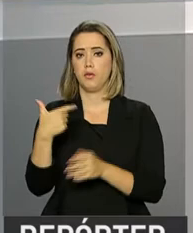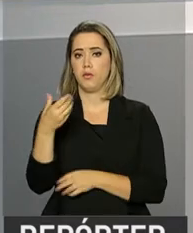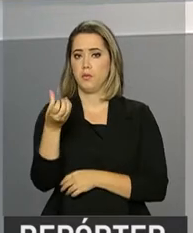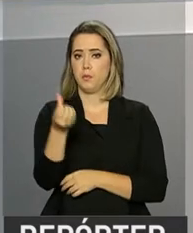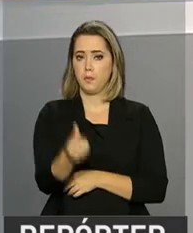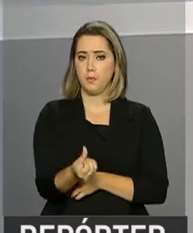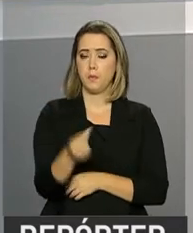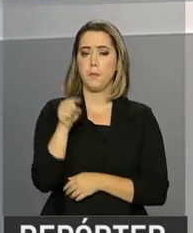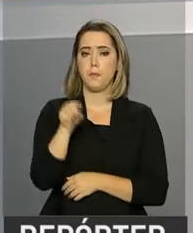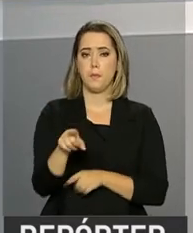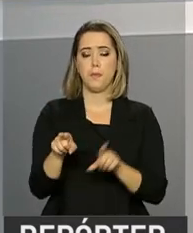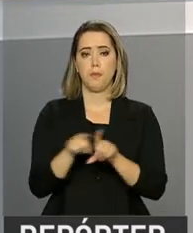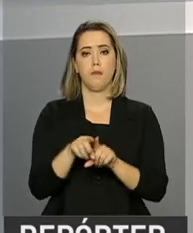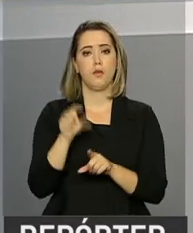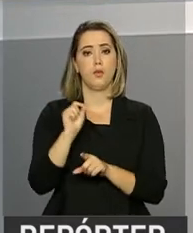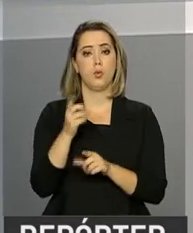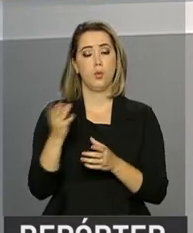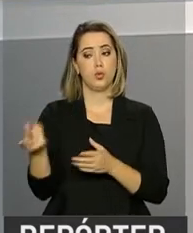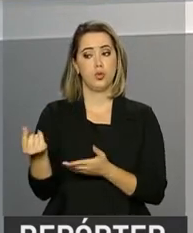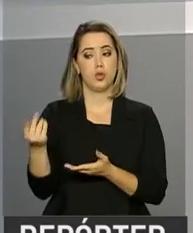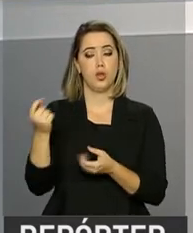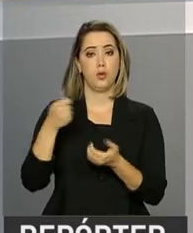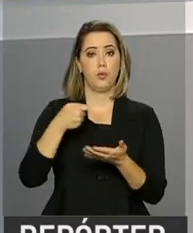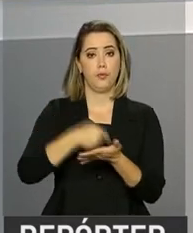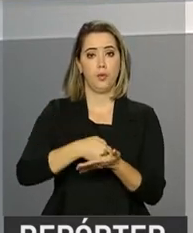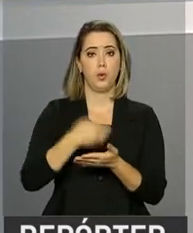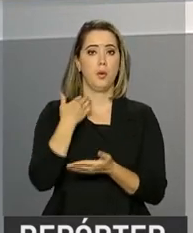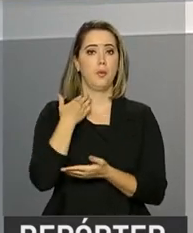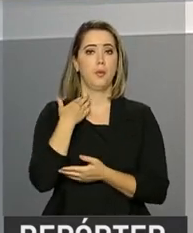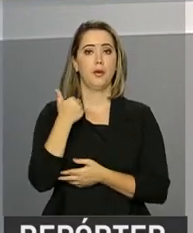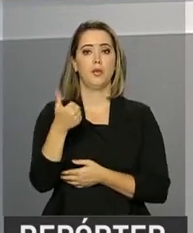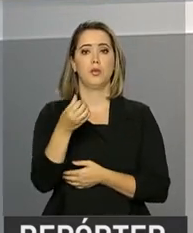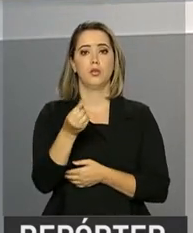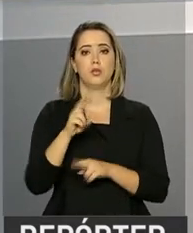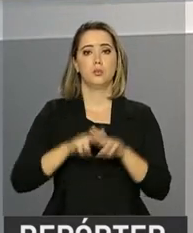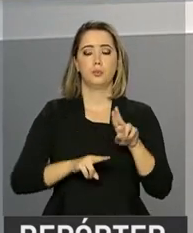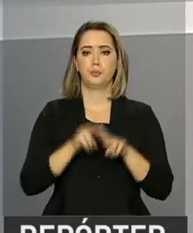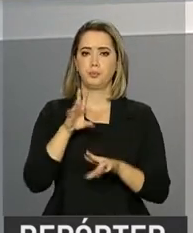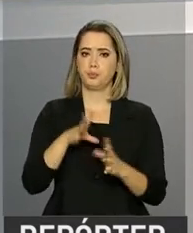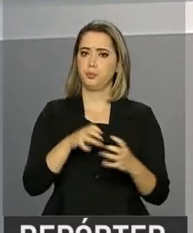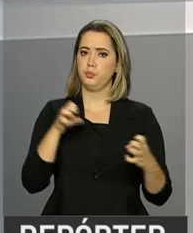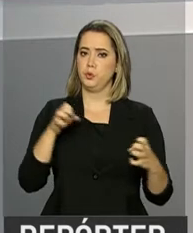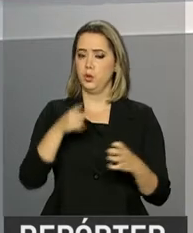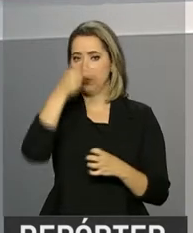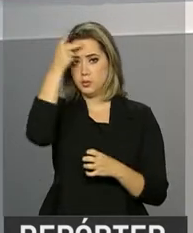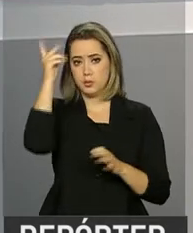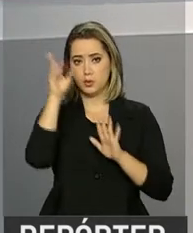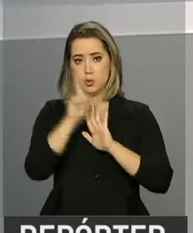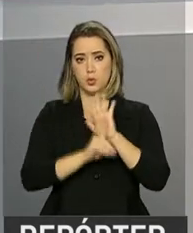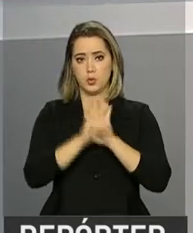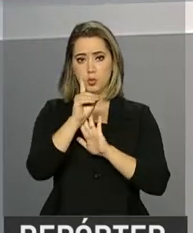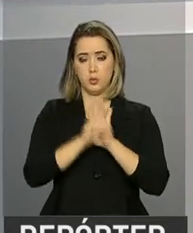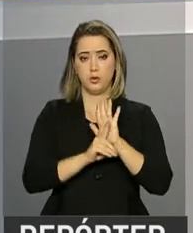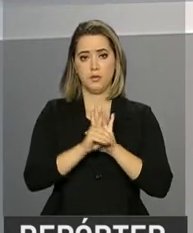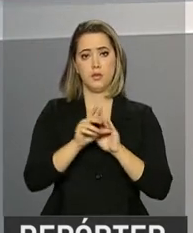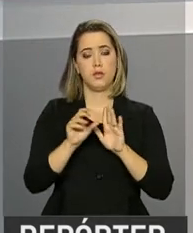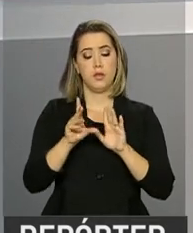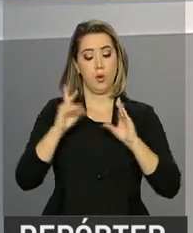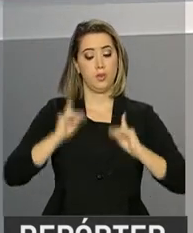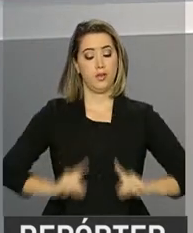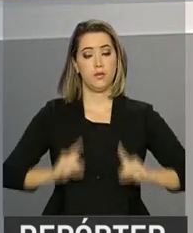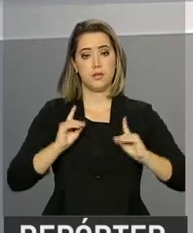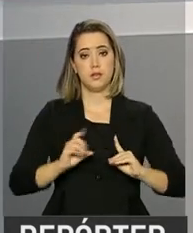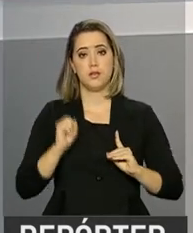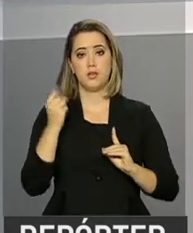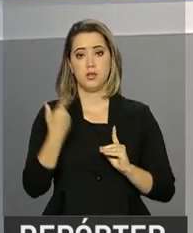crédito bancário será no dia 16 de junho idosos pessoas com deficiência ou com doenças graves têm prioridade no